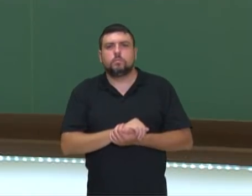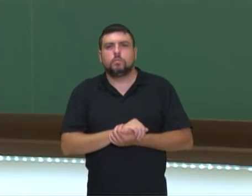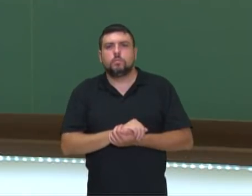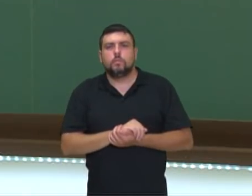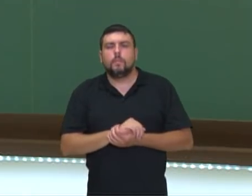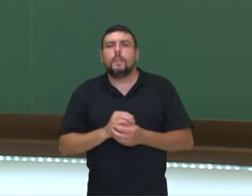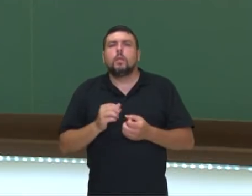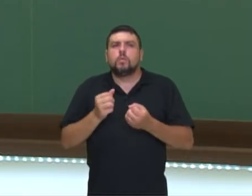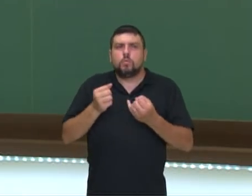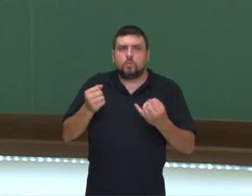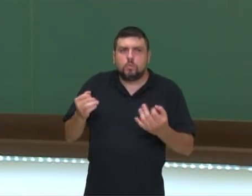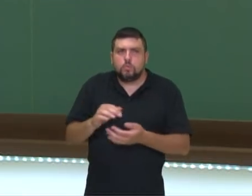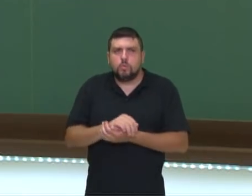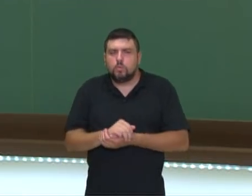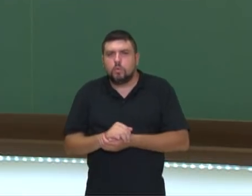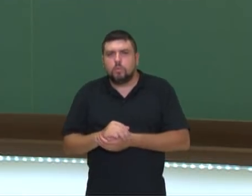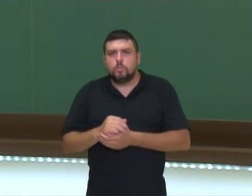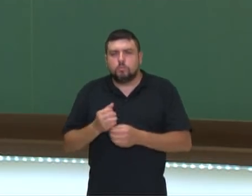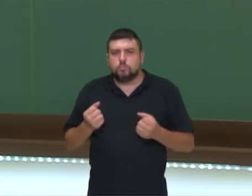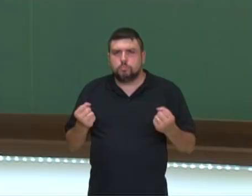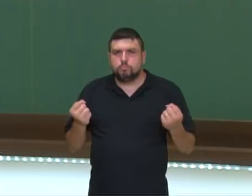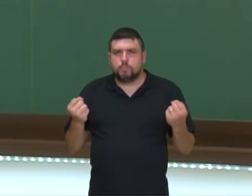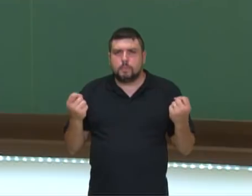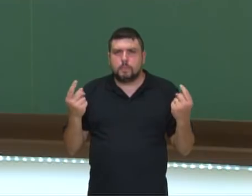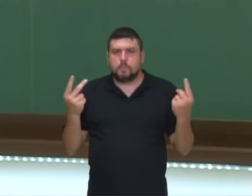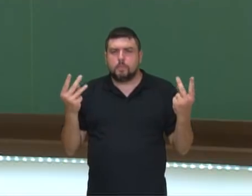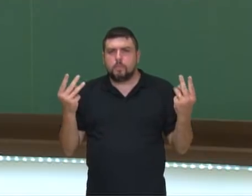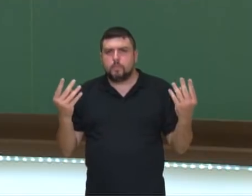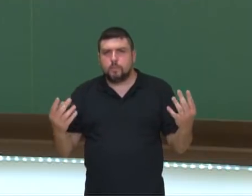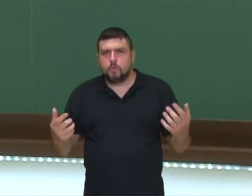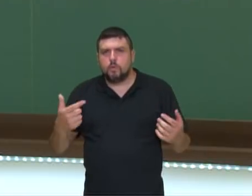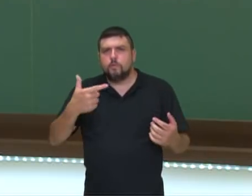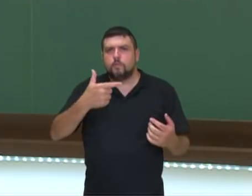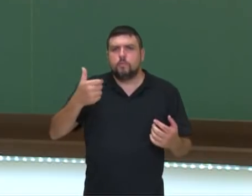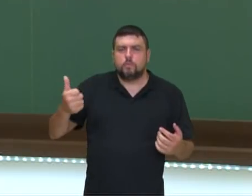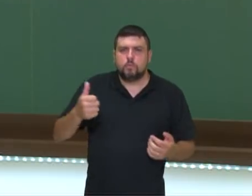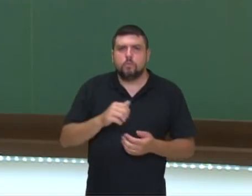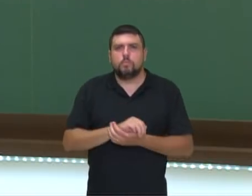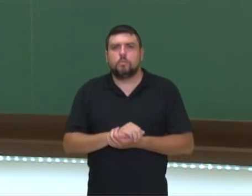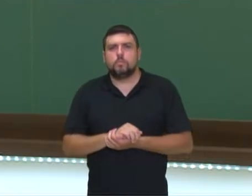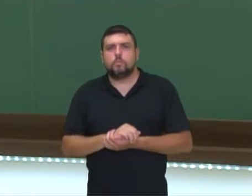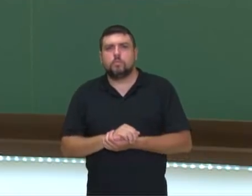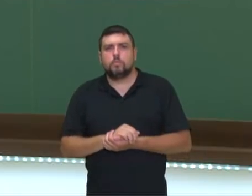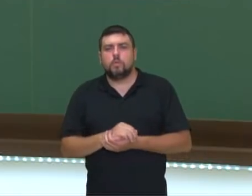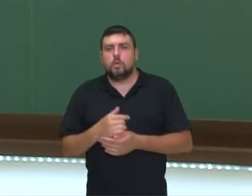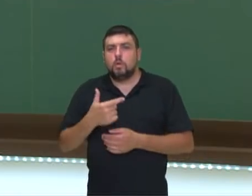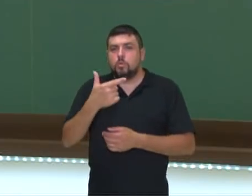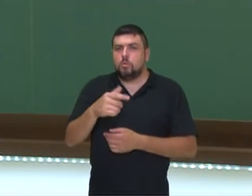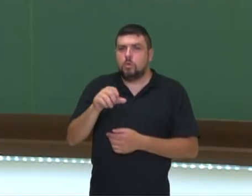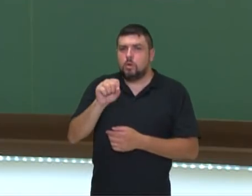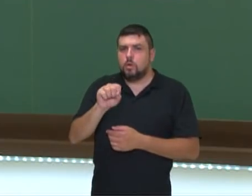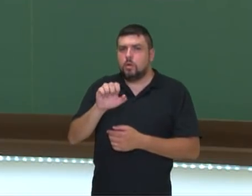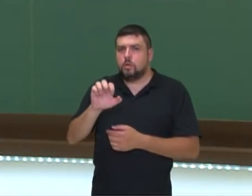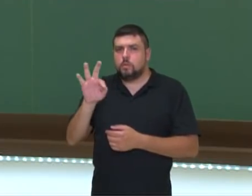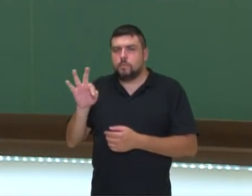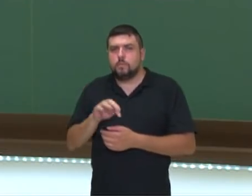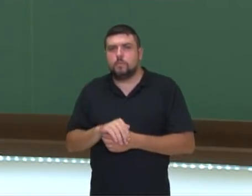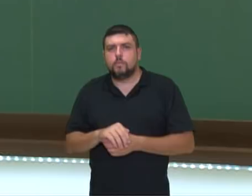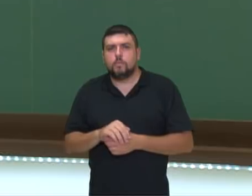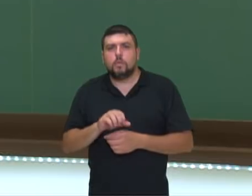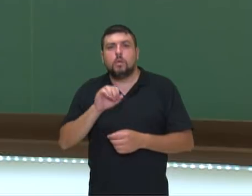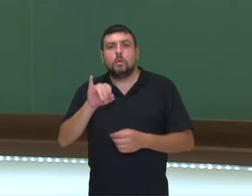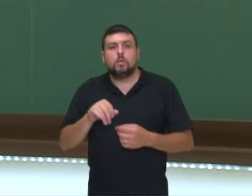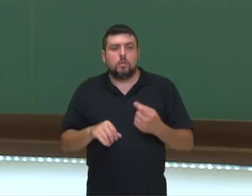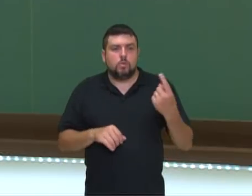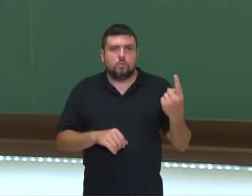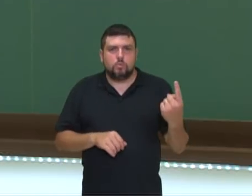2. 2 é o número de sets necessário para uma equipe vencer a partida. Se um time vence, né, se uma dupla vence um set